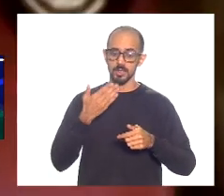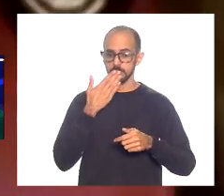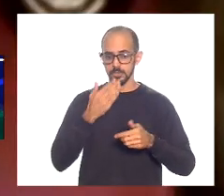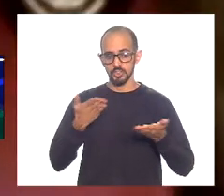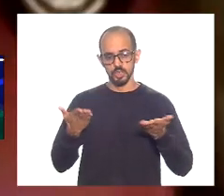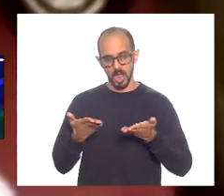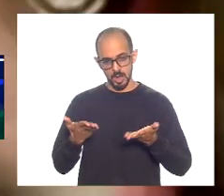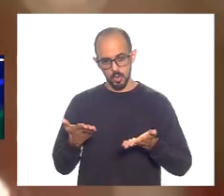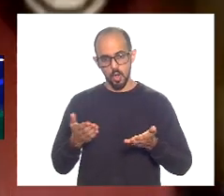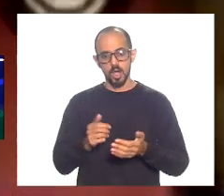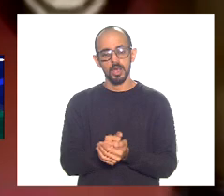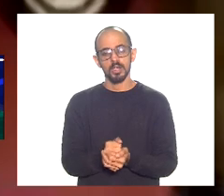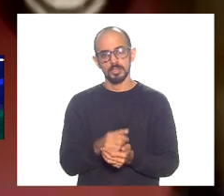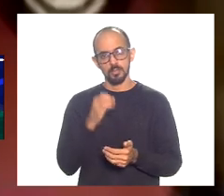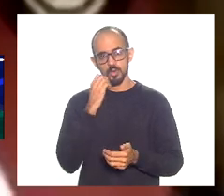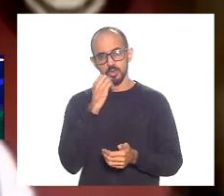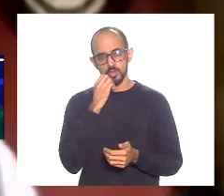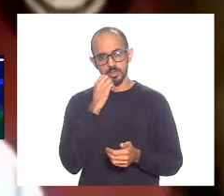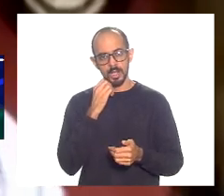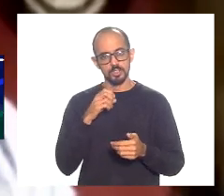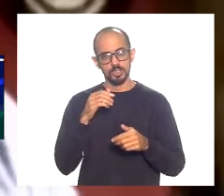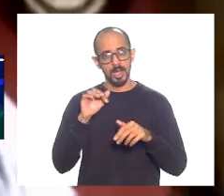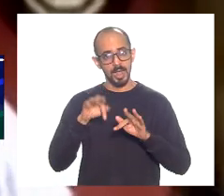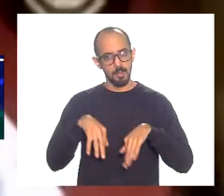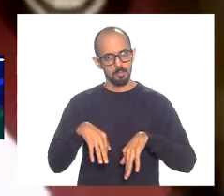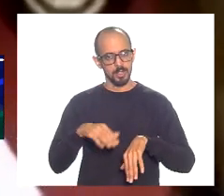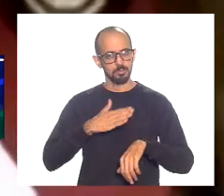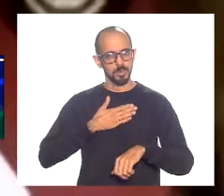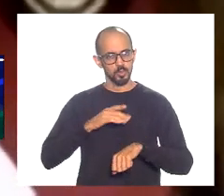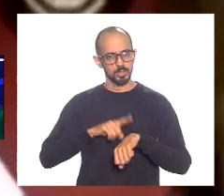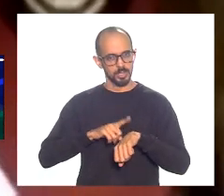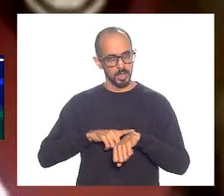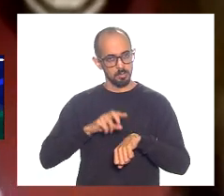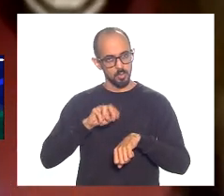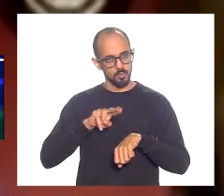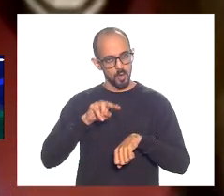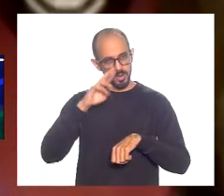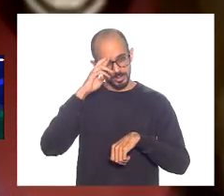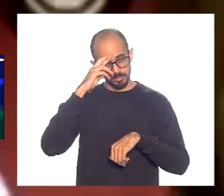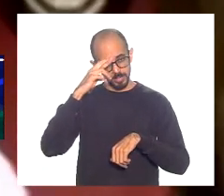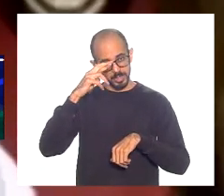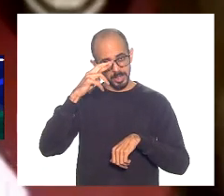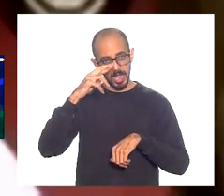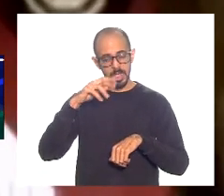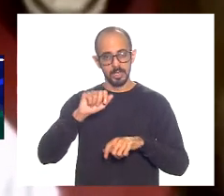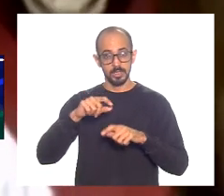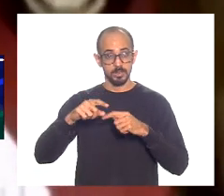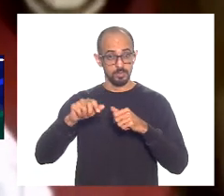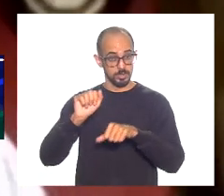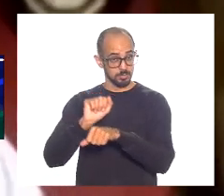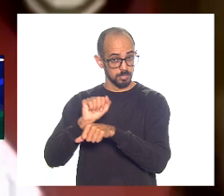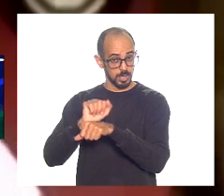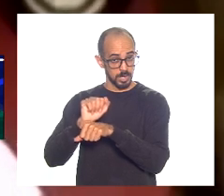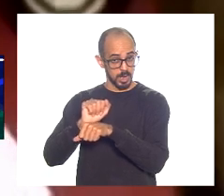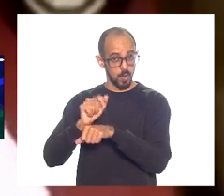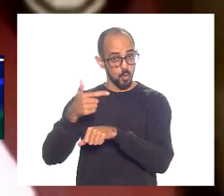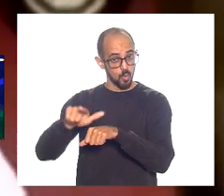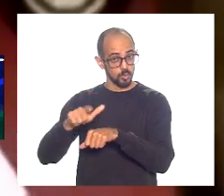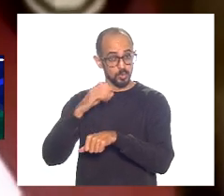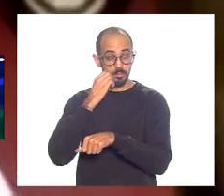estou tendo essa oportunidade, está esgotando o meu tempo, vou respeitar, né, e deixar para outra